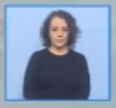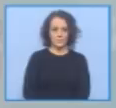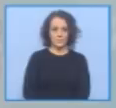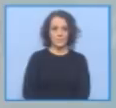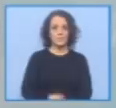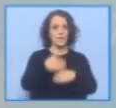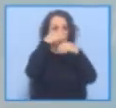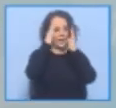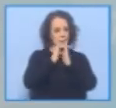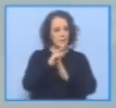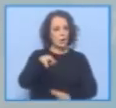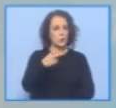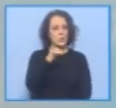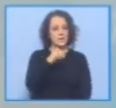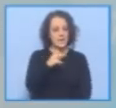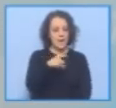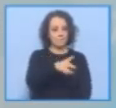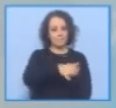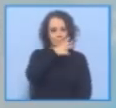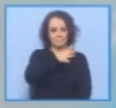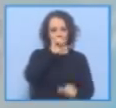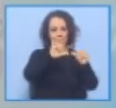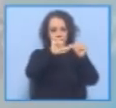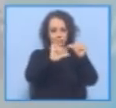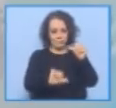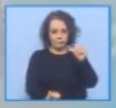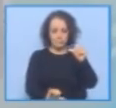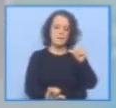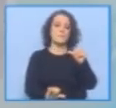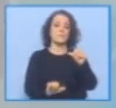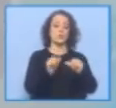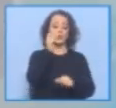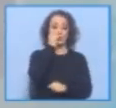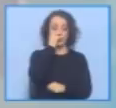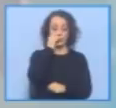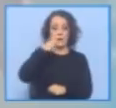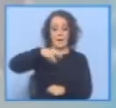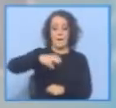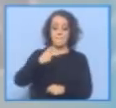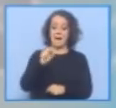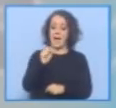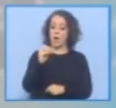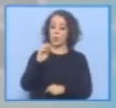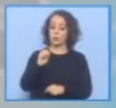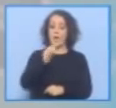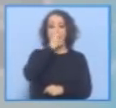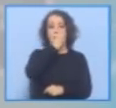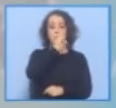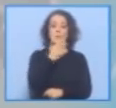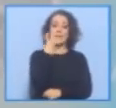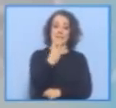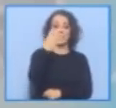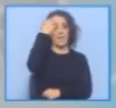Núria, temos aqui este relato que nos fala de uns magos. Estamos habituados aos 3 reis magos.